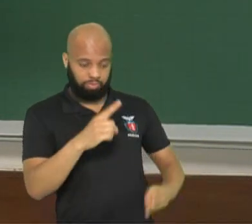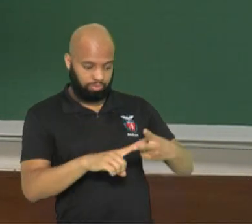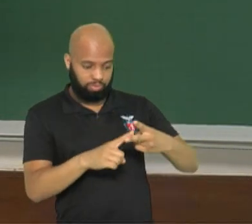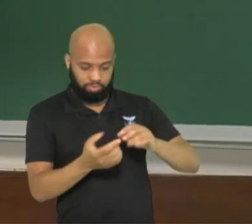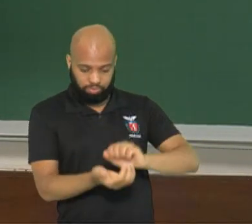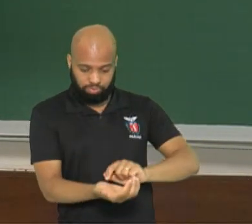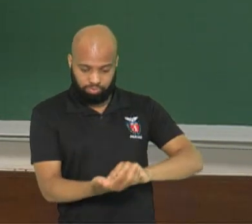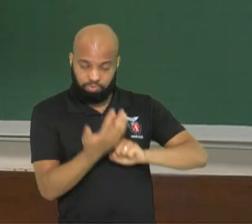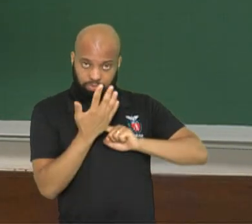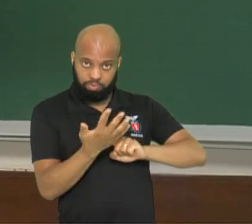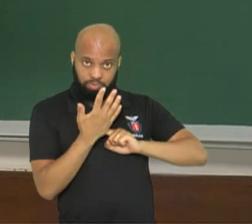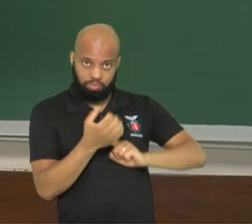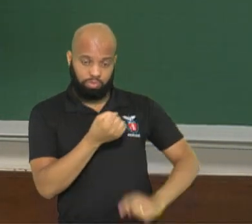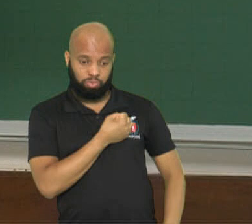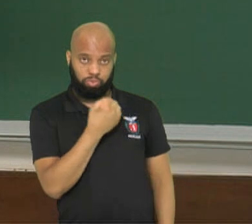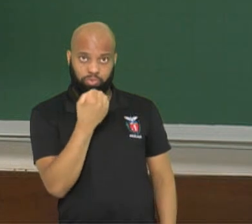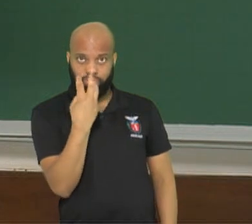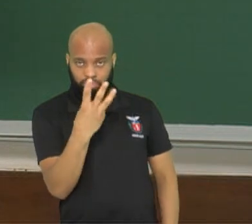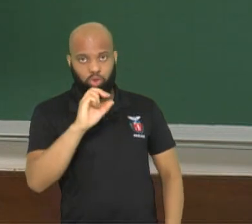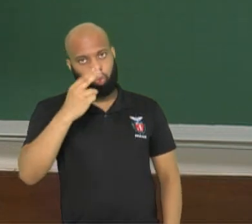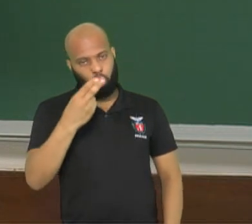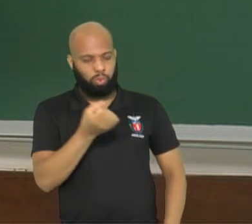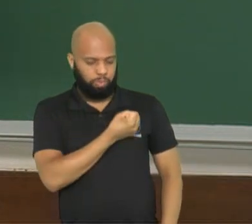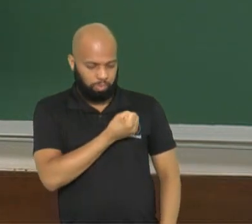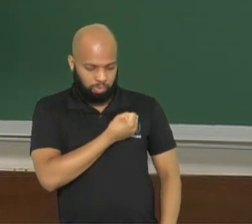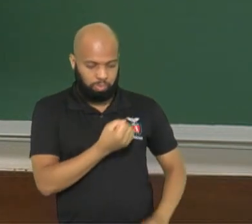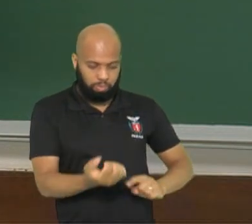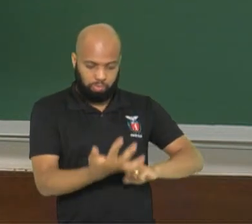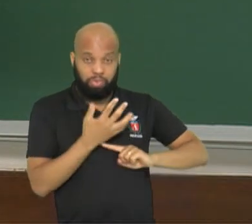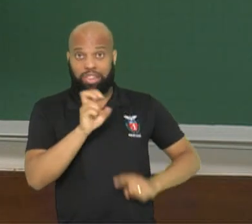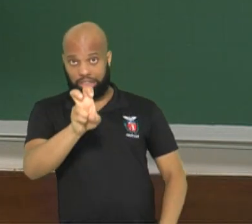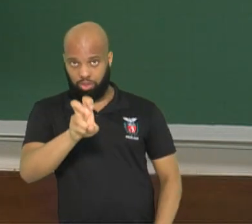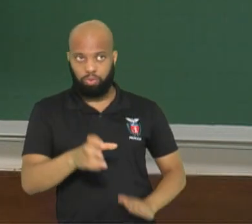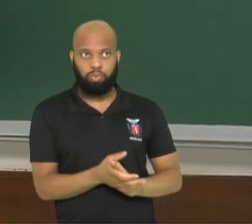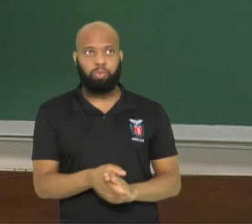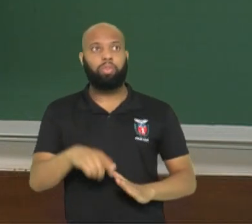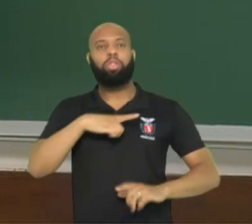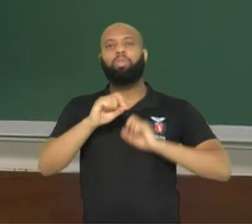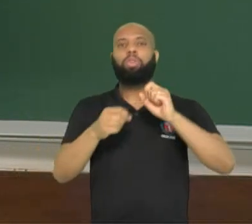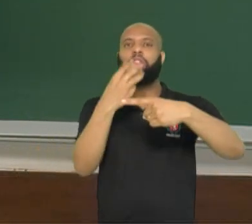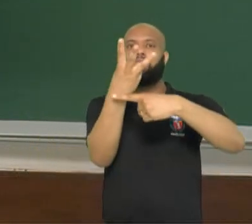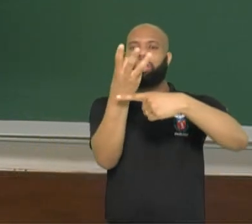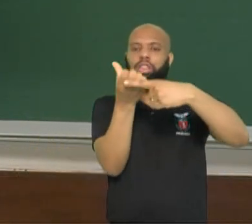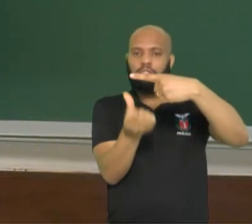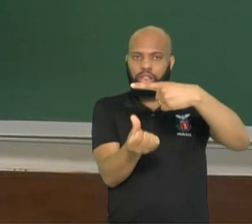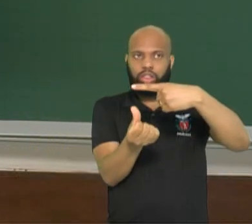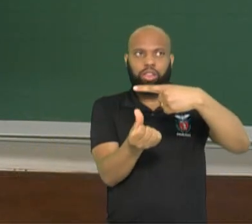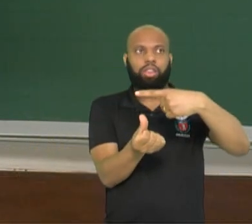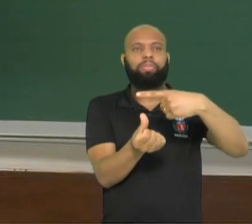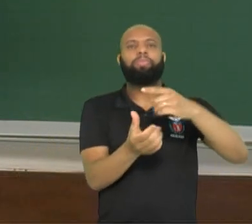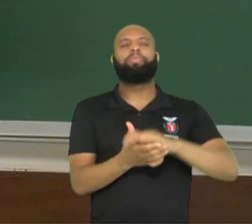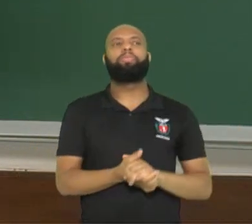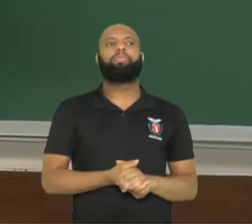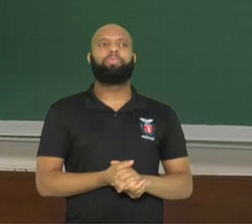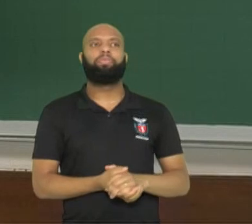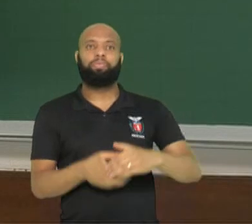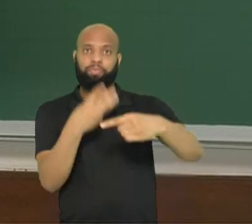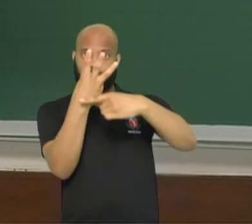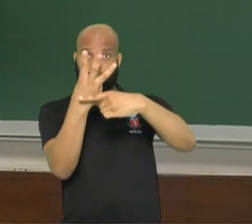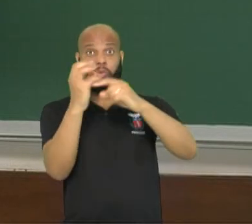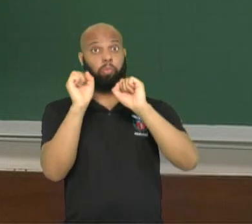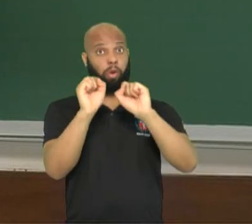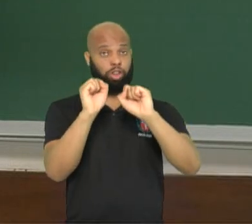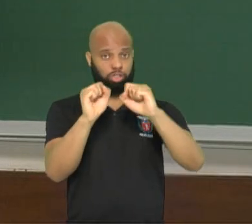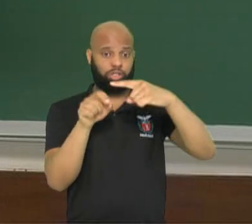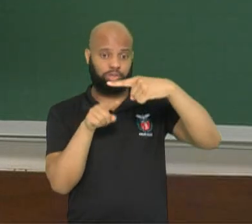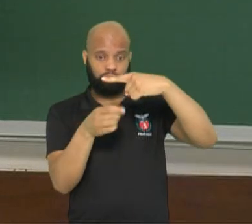número 3 ou número 5, né? Então, a possibilidade é 3 sobre 6 eventos